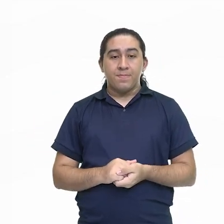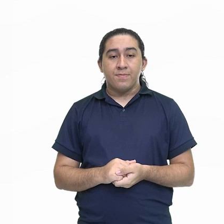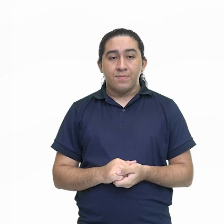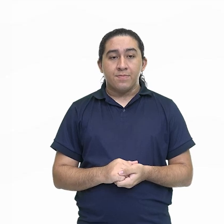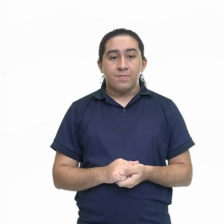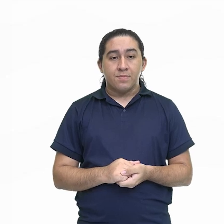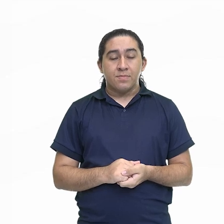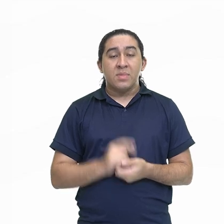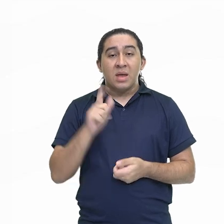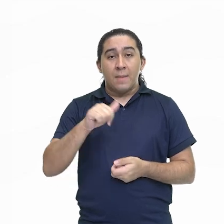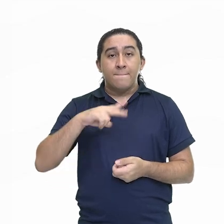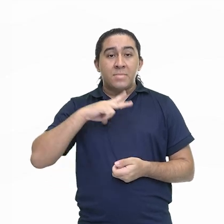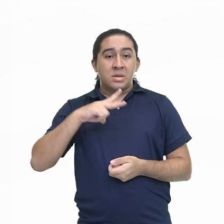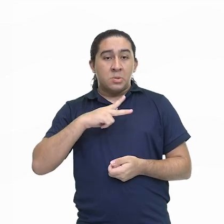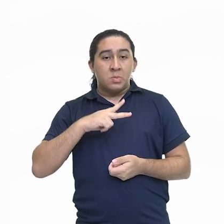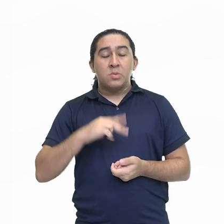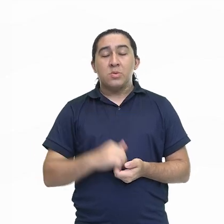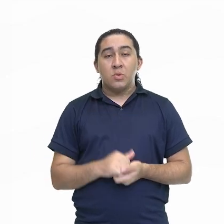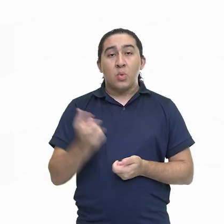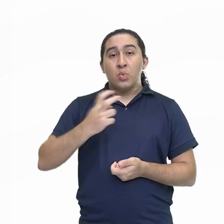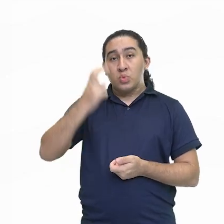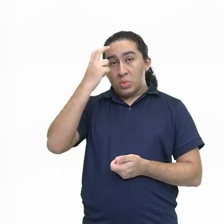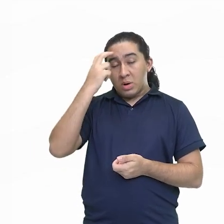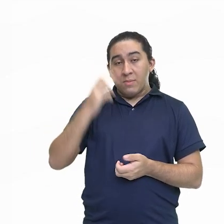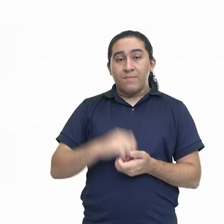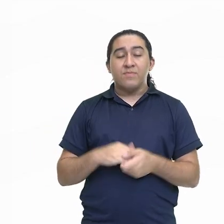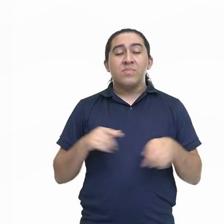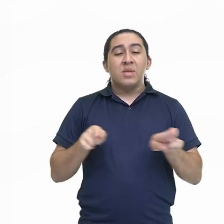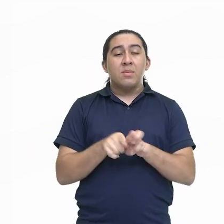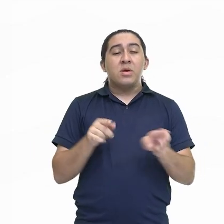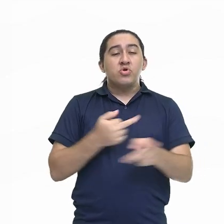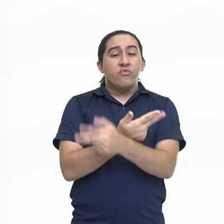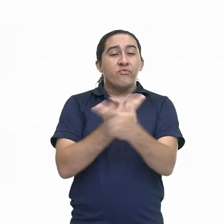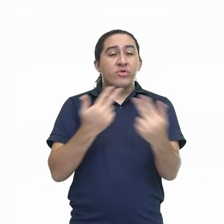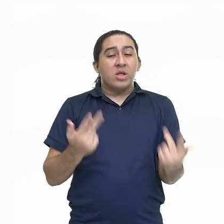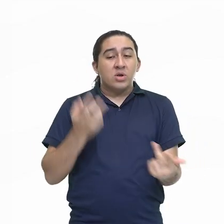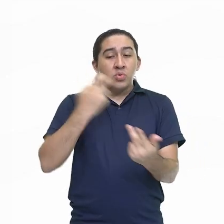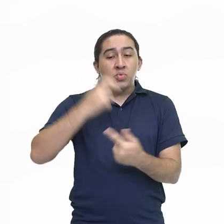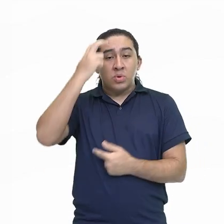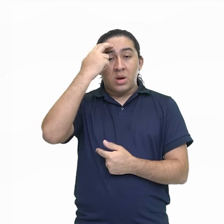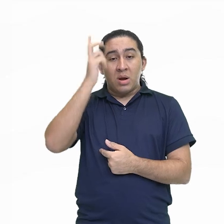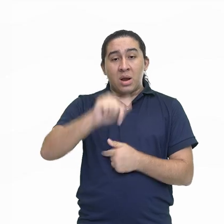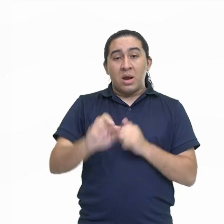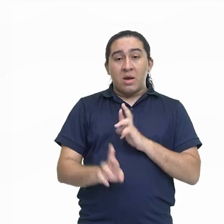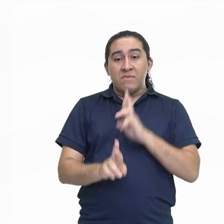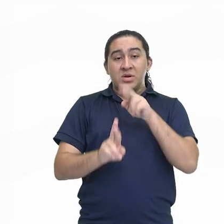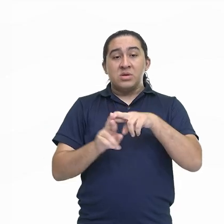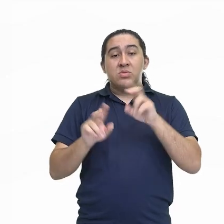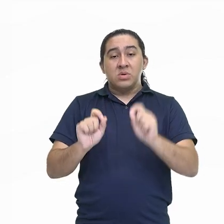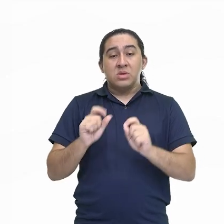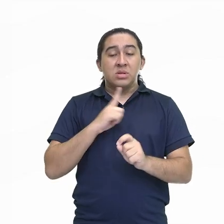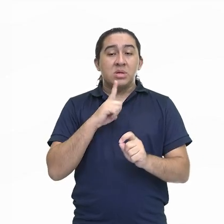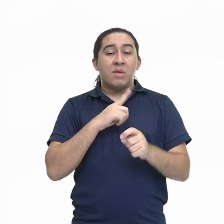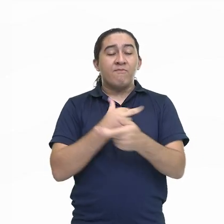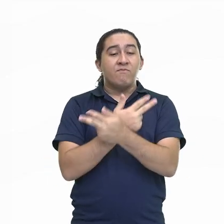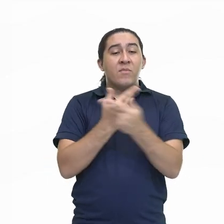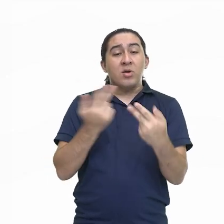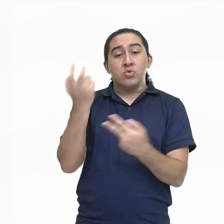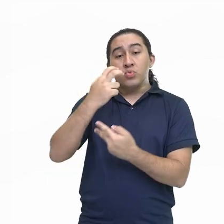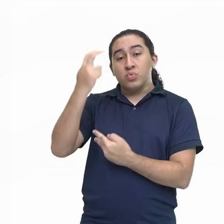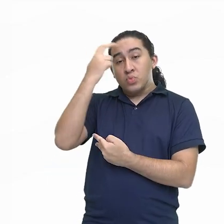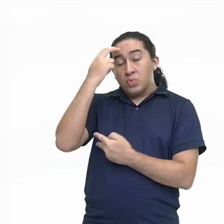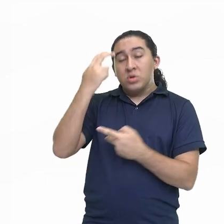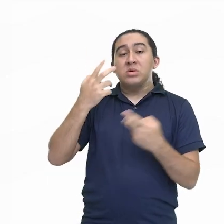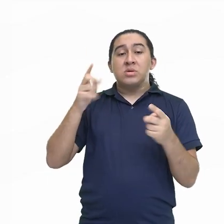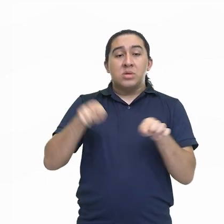esse é o nosso patrimônio cultural. O que é diversidade cultural? Refere-se à coexistência de diferentes